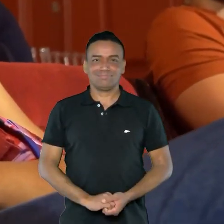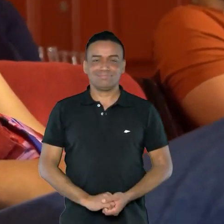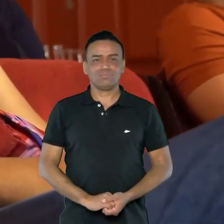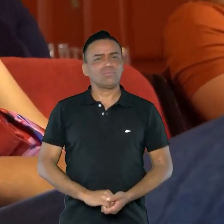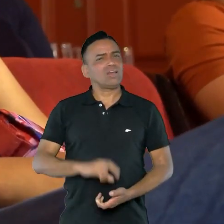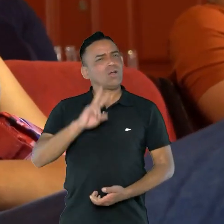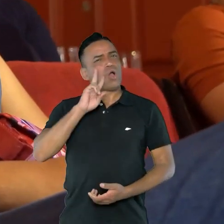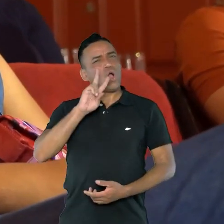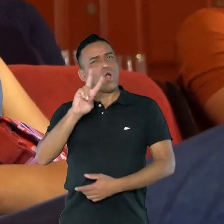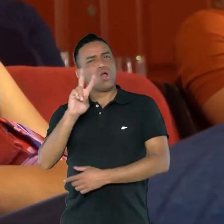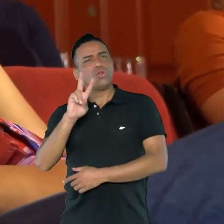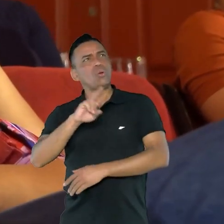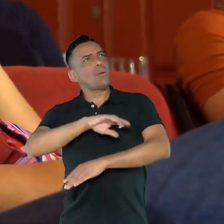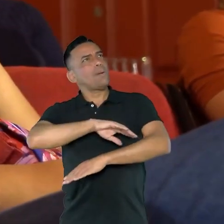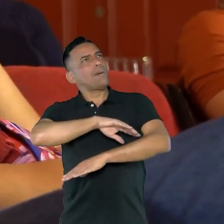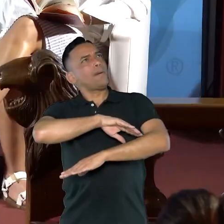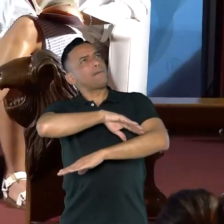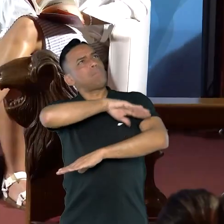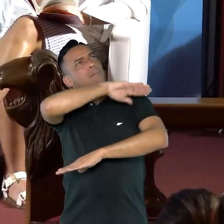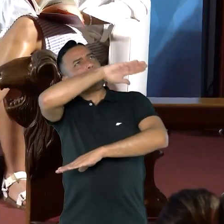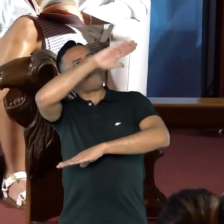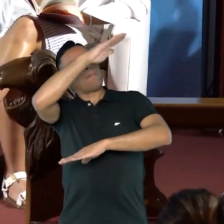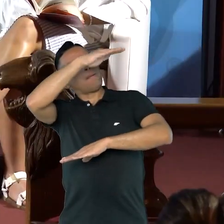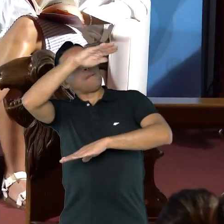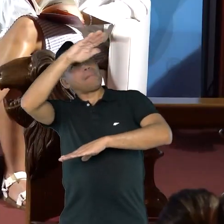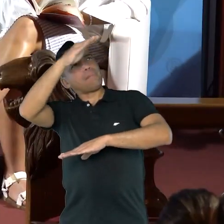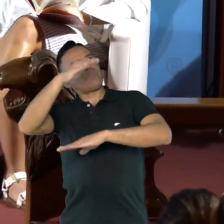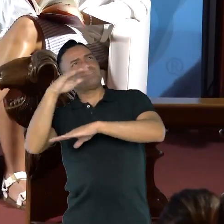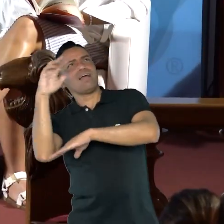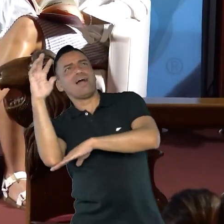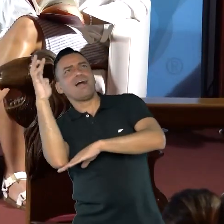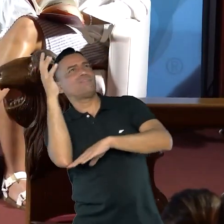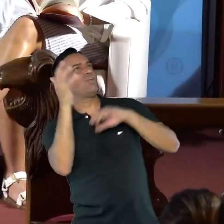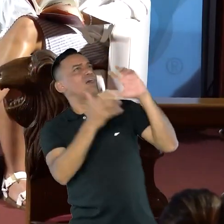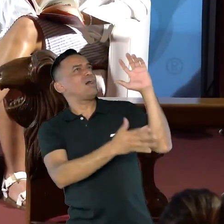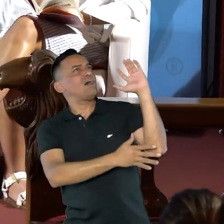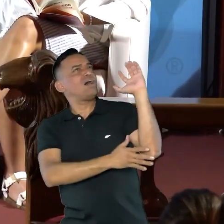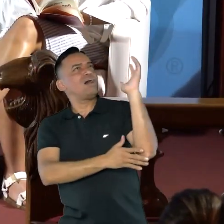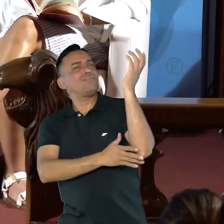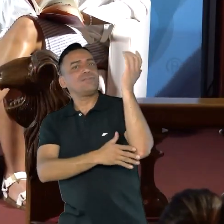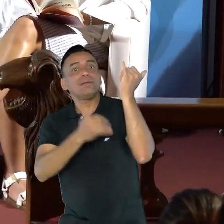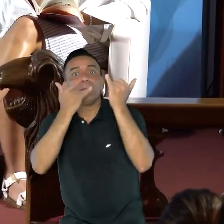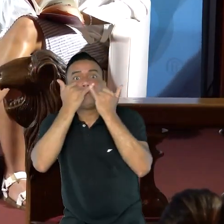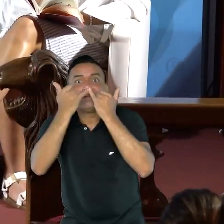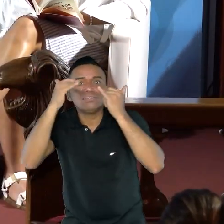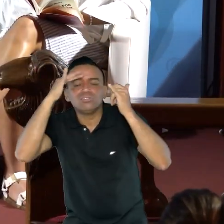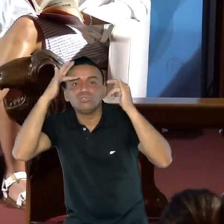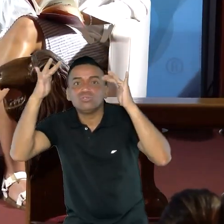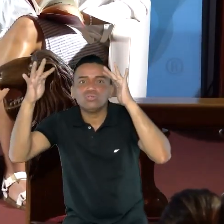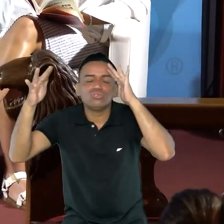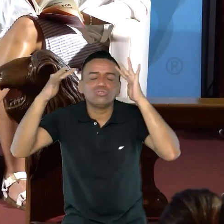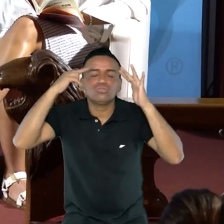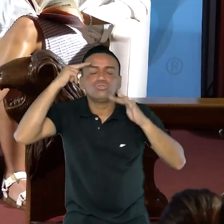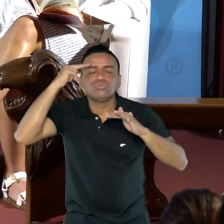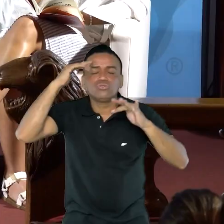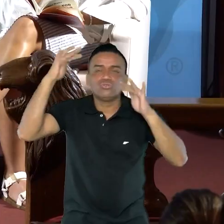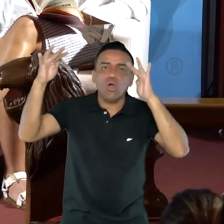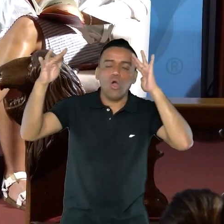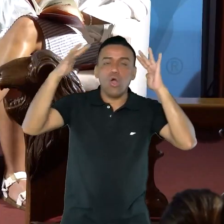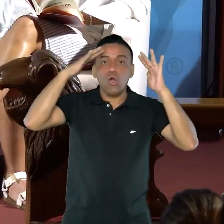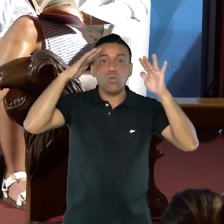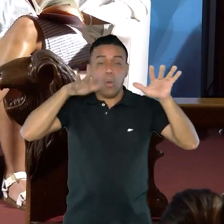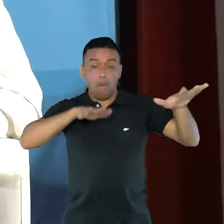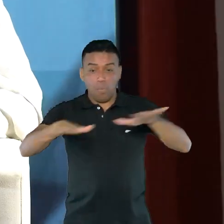espectadora assiste com atenção. Em silêncio, com receio de que, como num sonho, qualquer movimento ou som vai